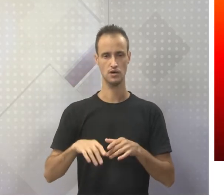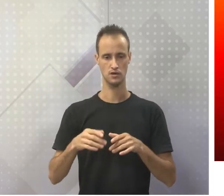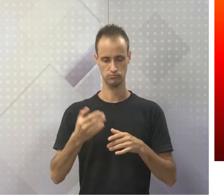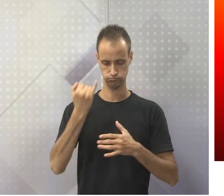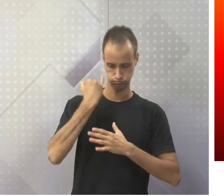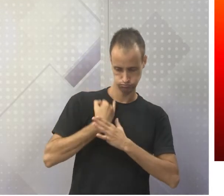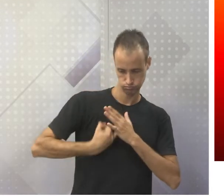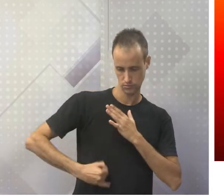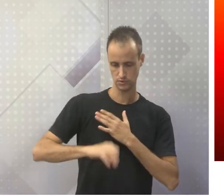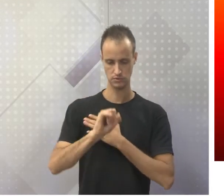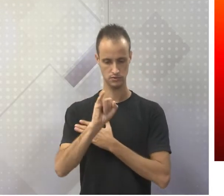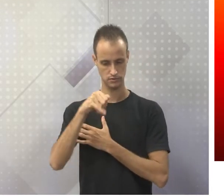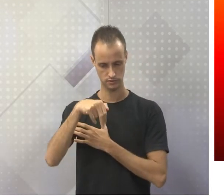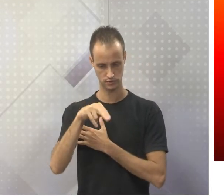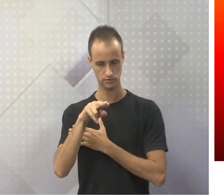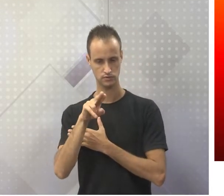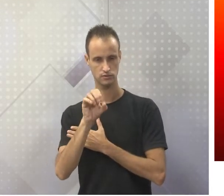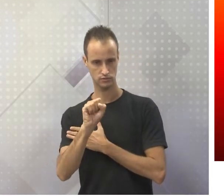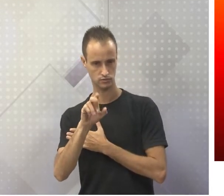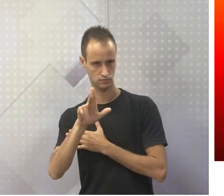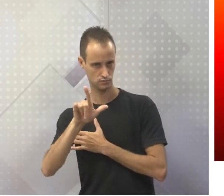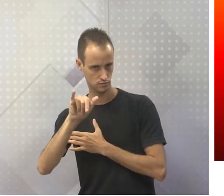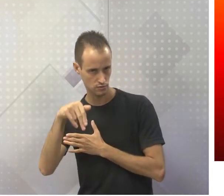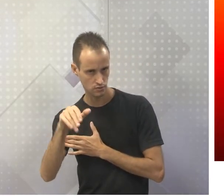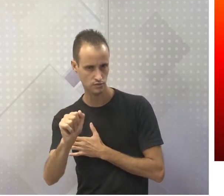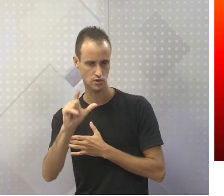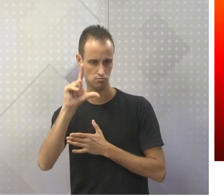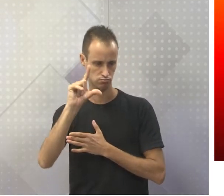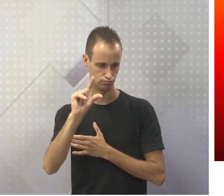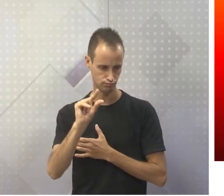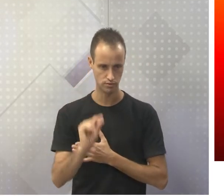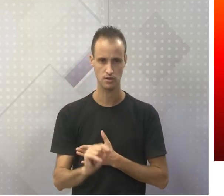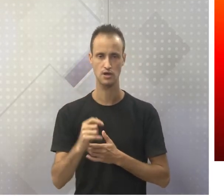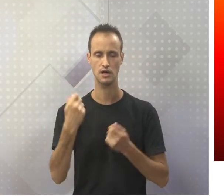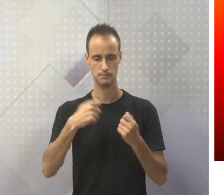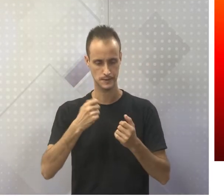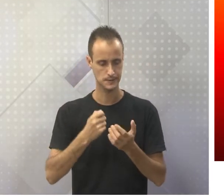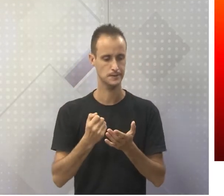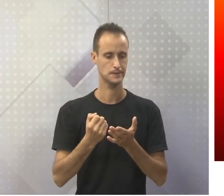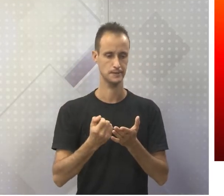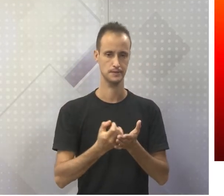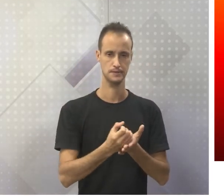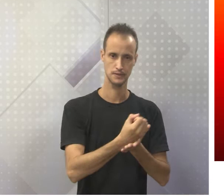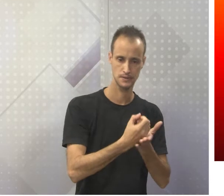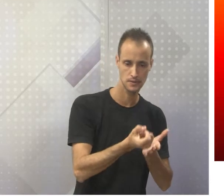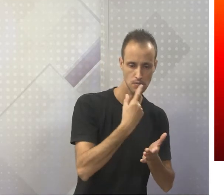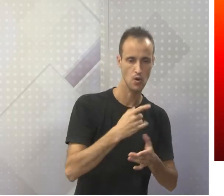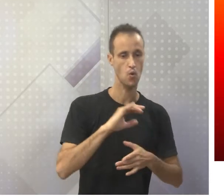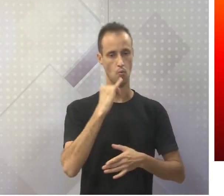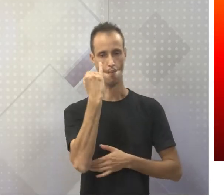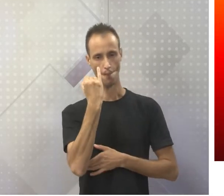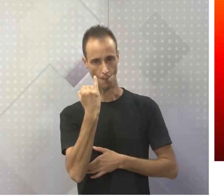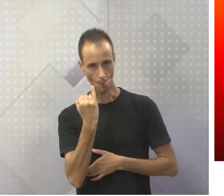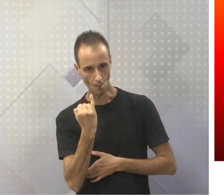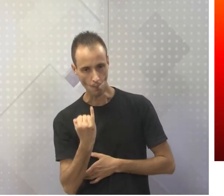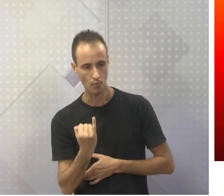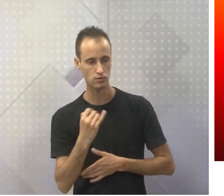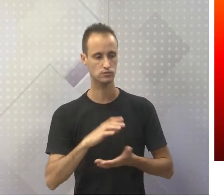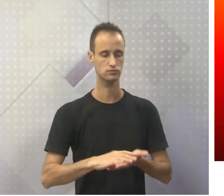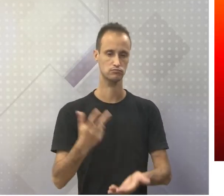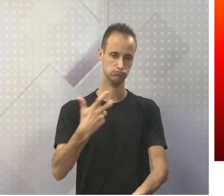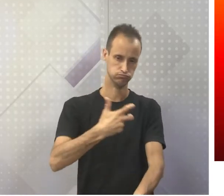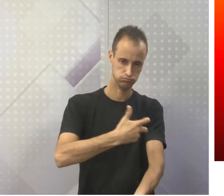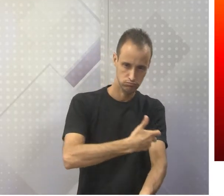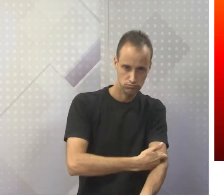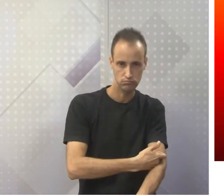que fazer ou regimes e sensibilizadores de insulina, ou regimes sensibilizadores de insulina